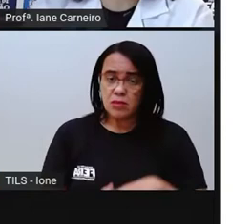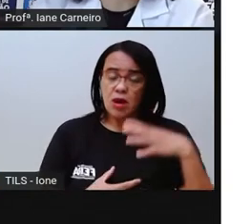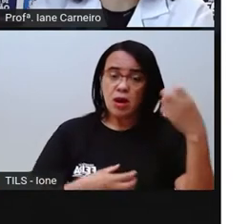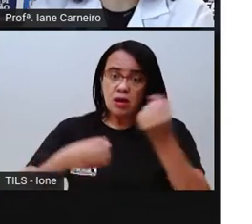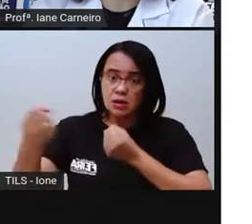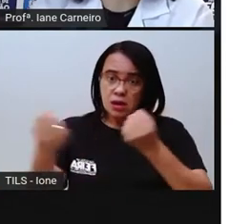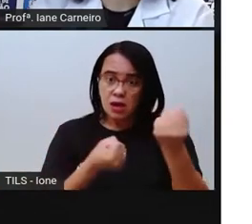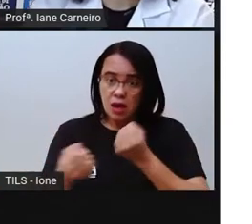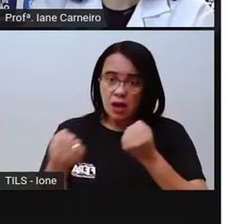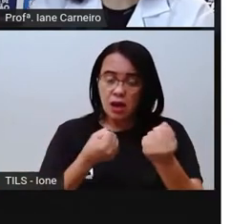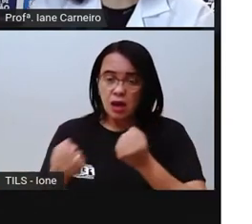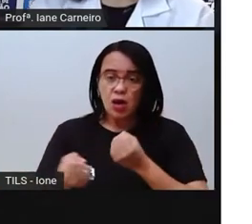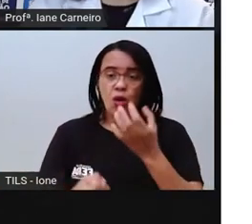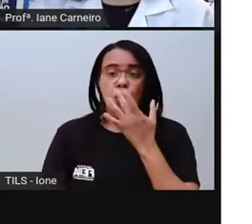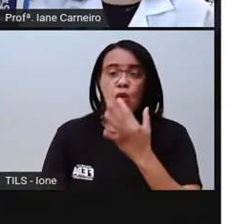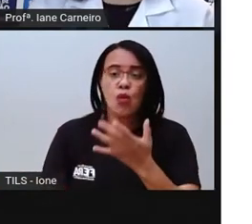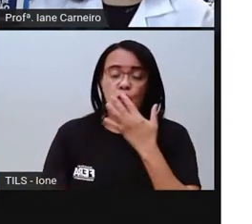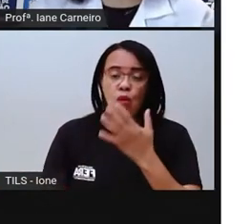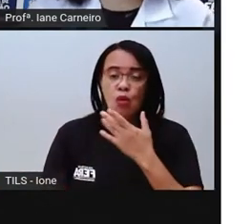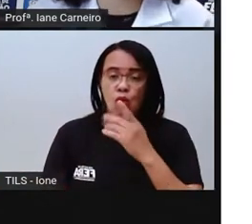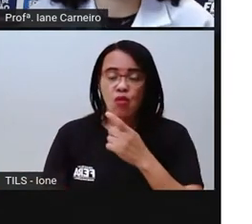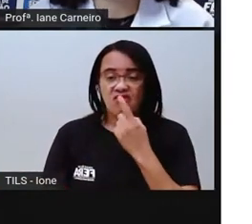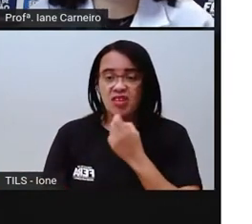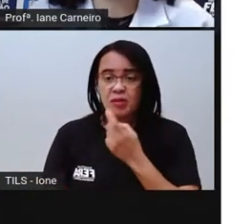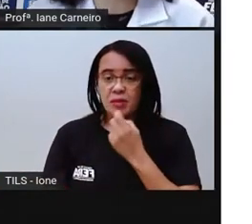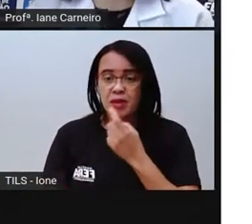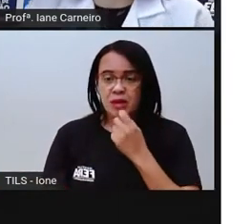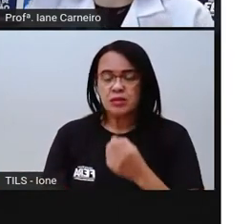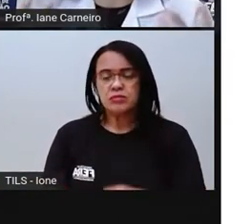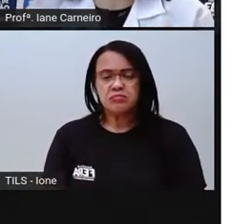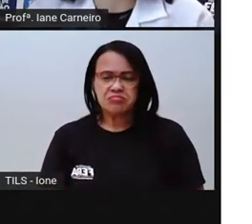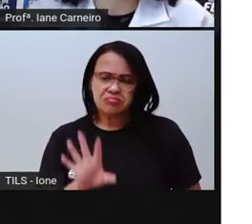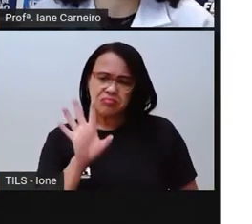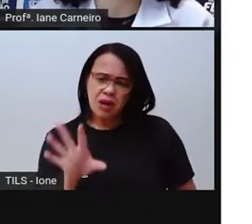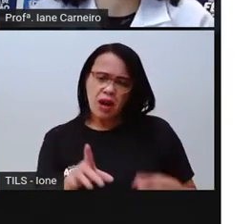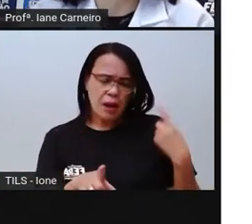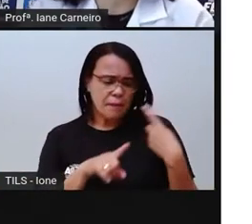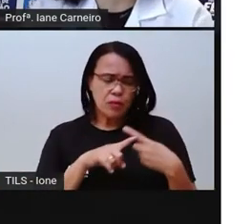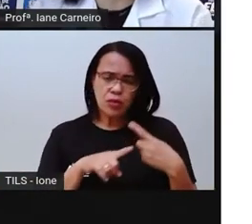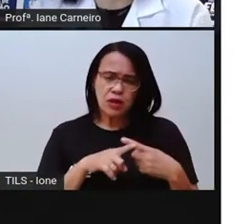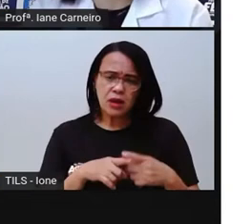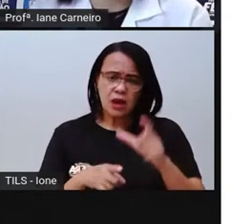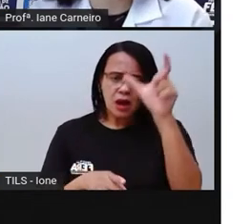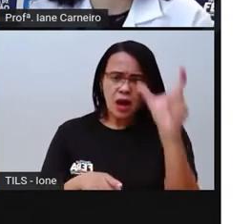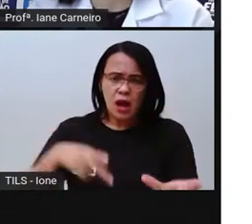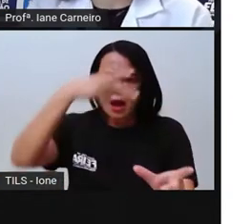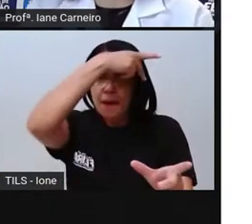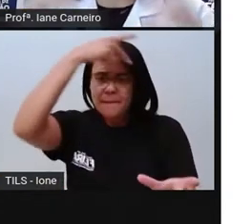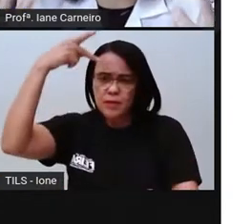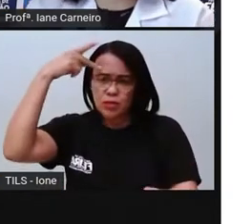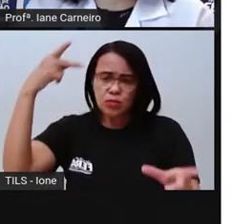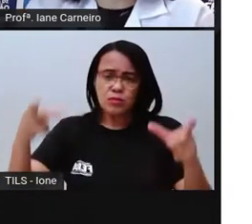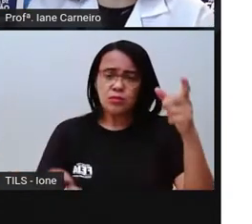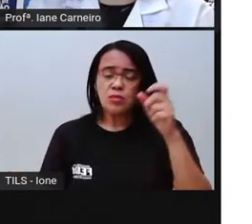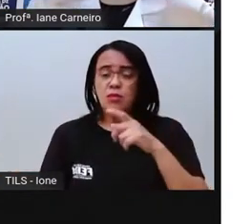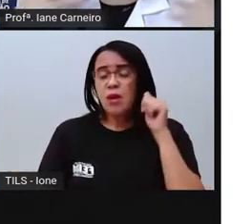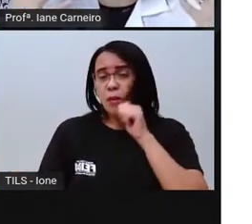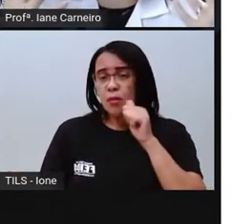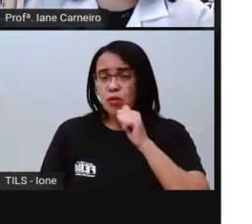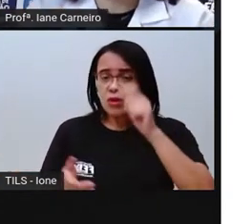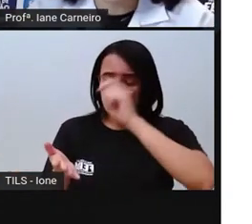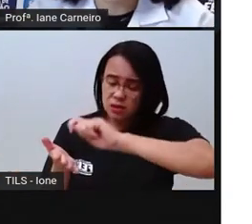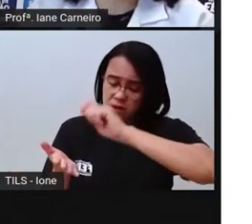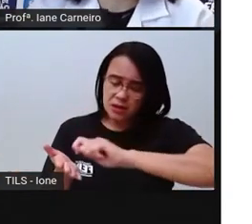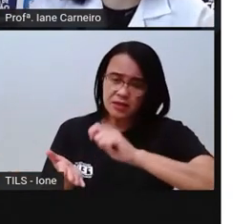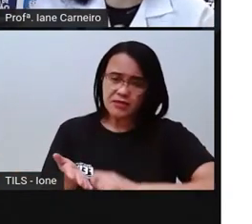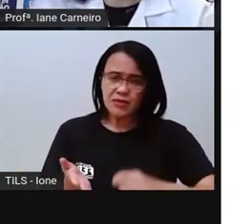vermelho também. Por que será que a autora do livro usou essas cores para representar as pessoas, representar